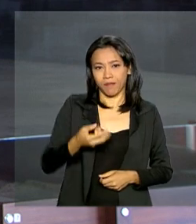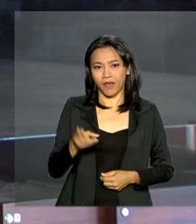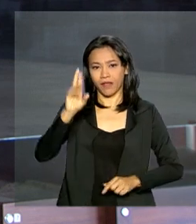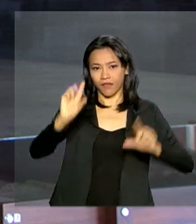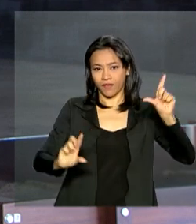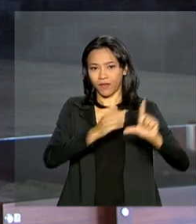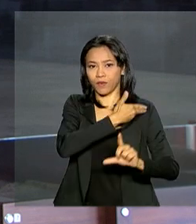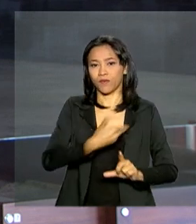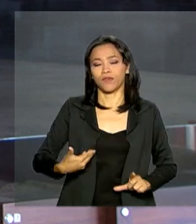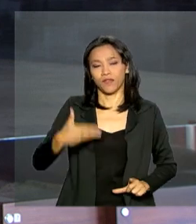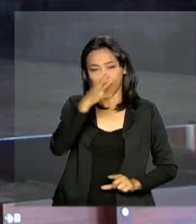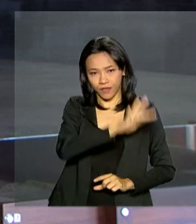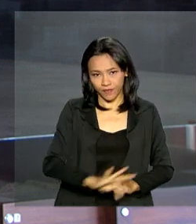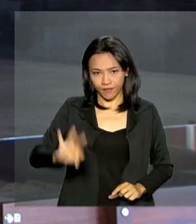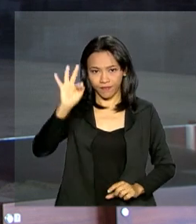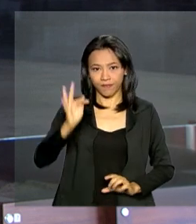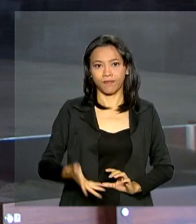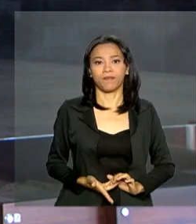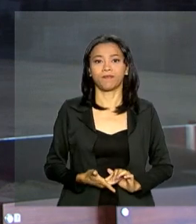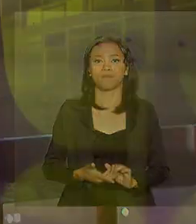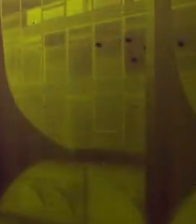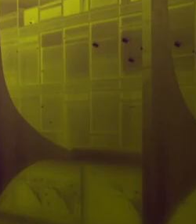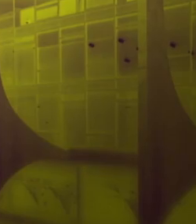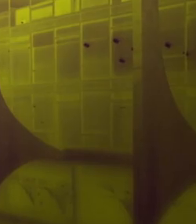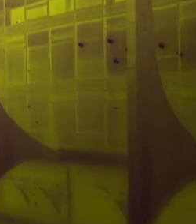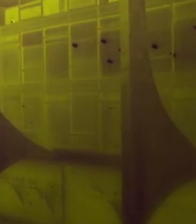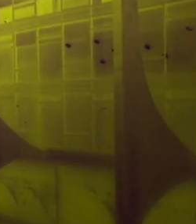NBR a TV do Governo Federal